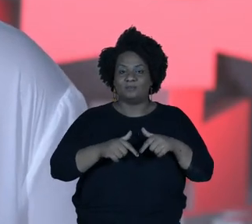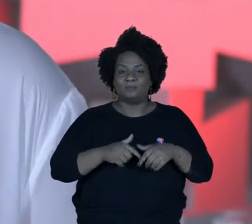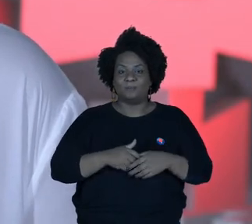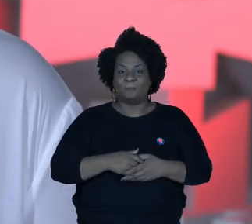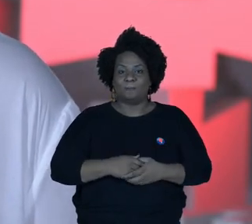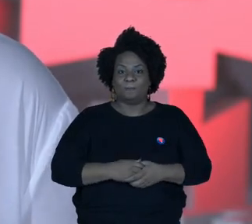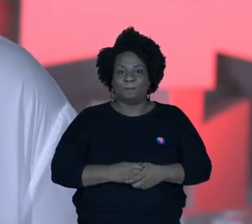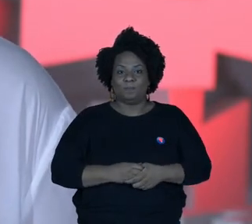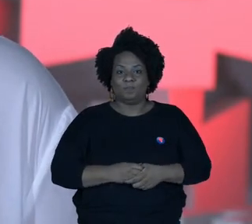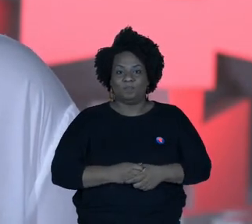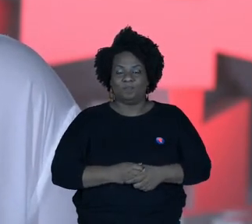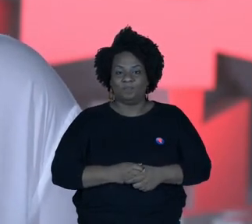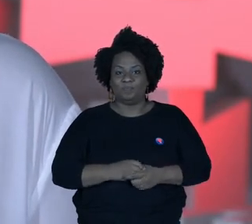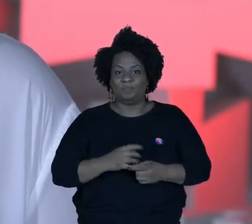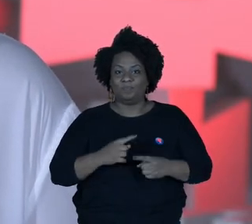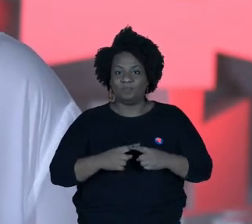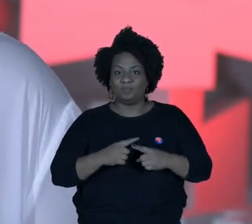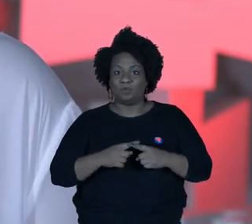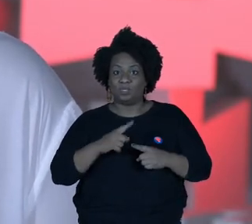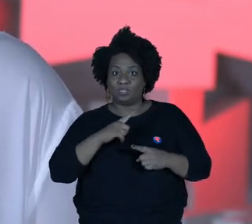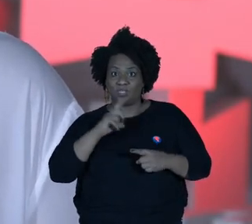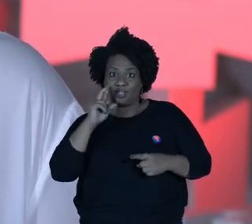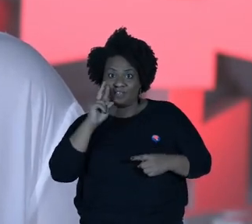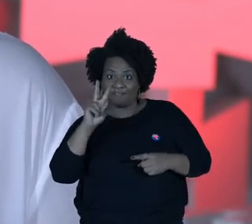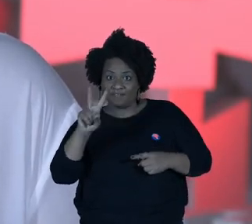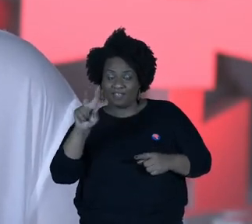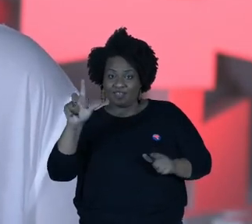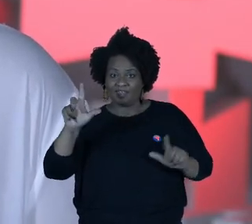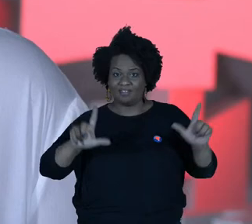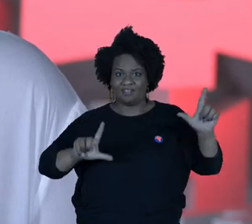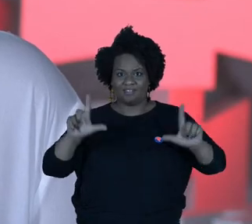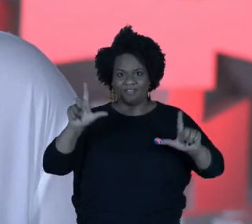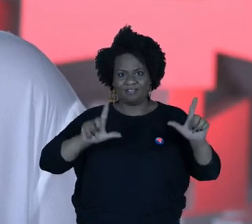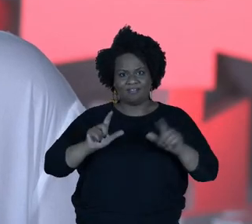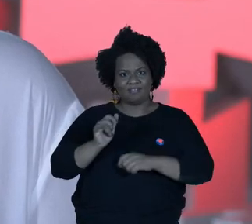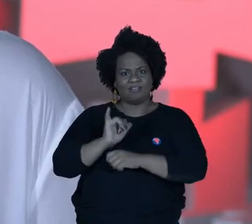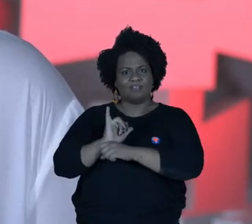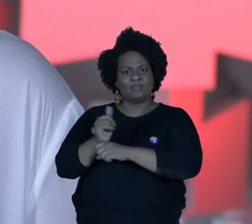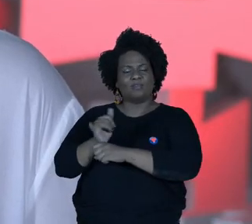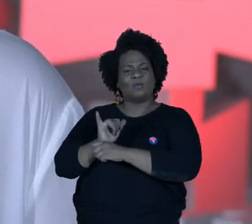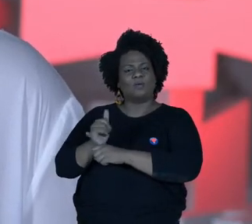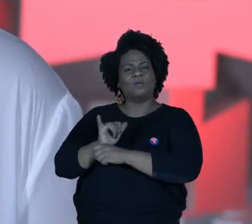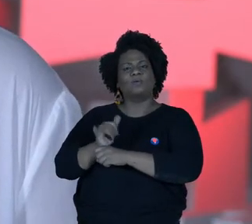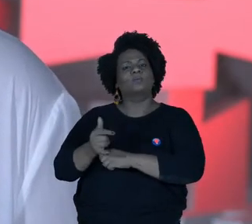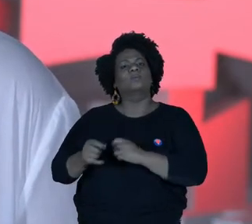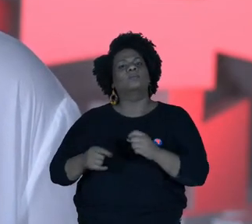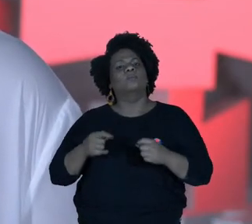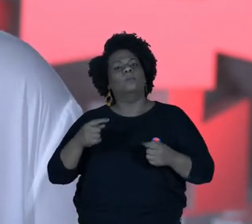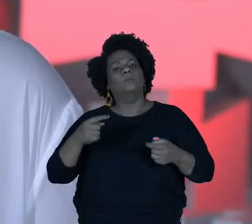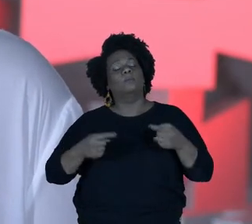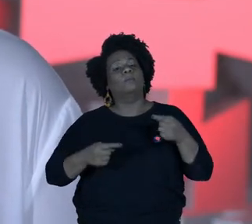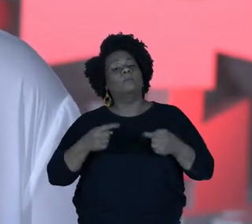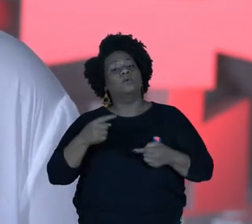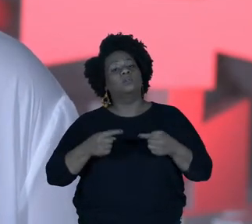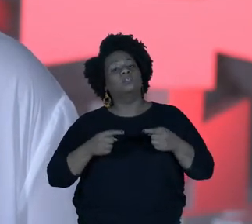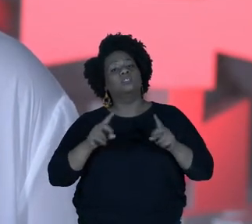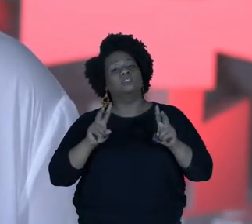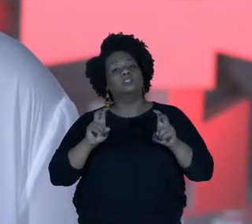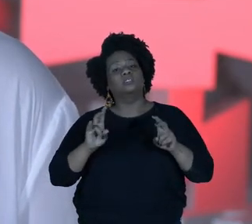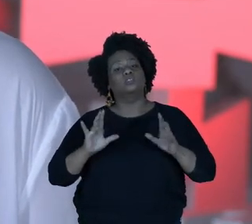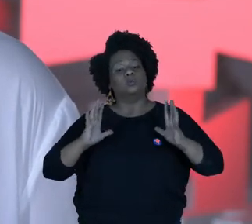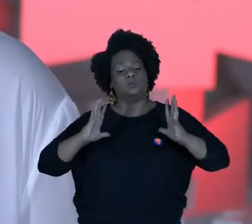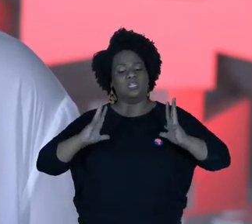porque ontem eu também estava vendo na televisão um documentário sobre a política higienista do